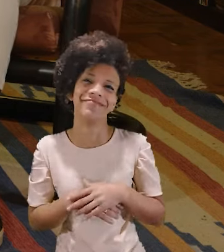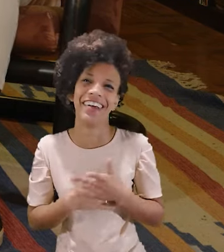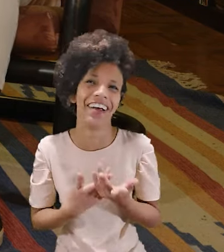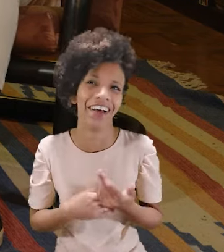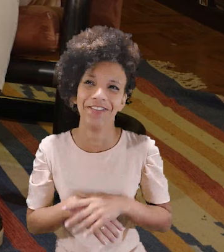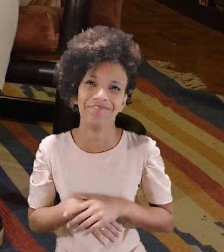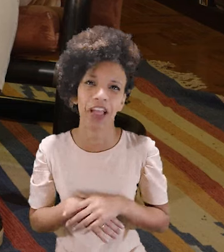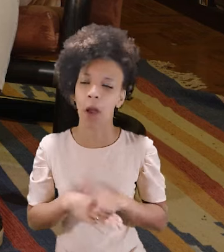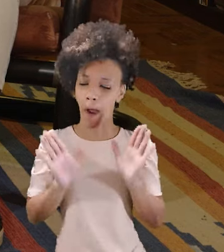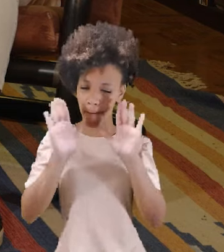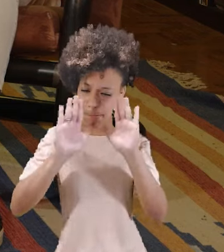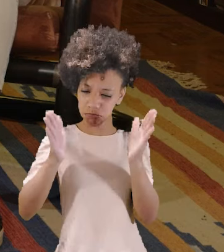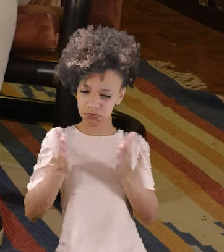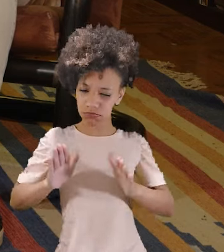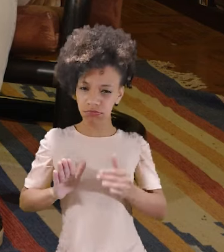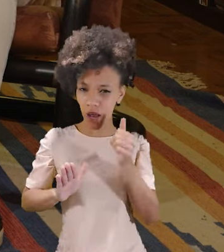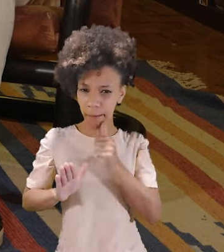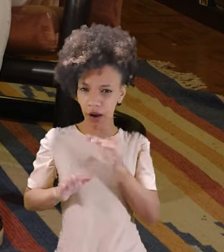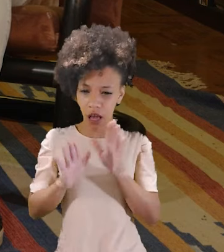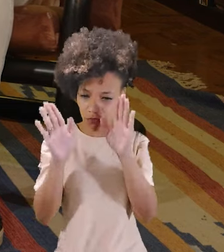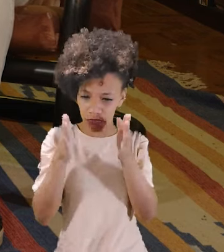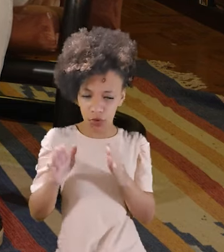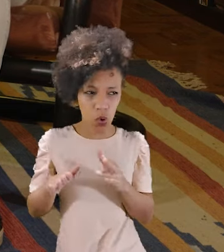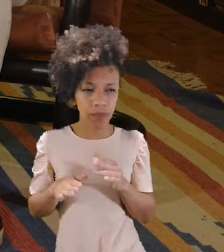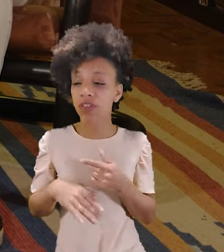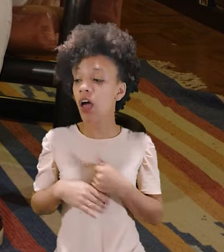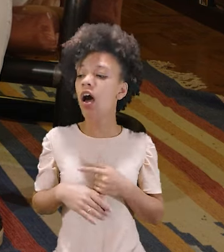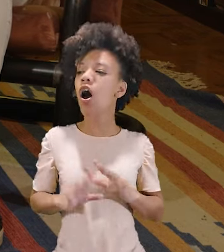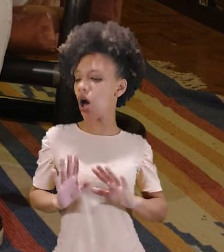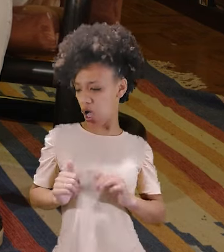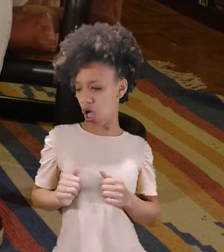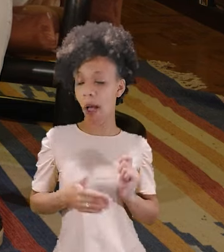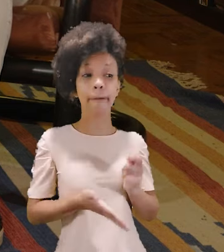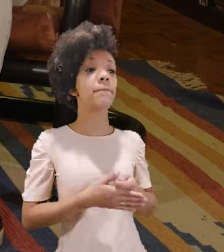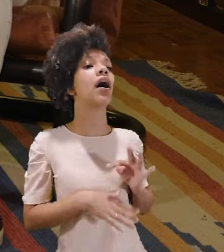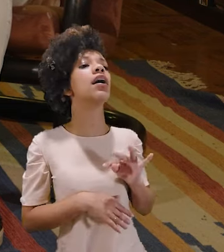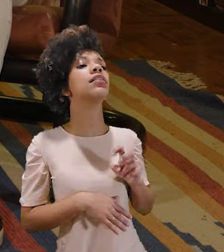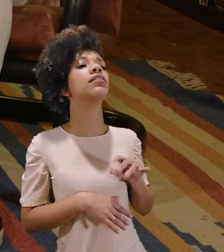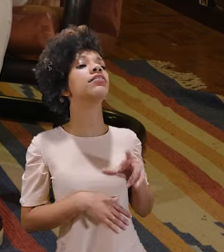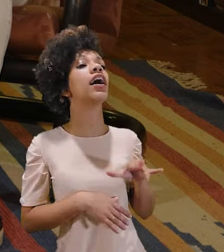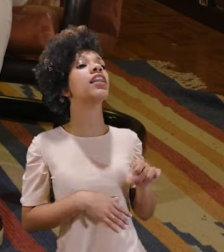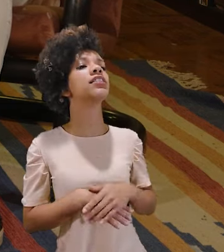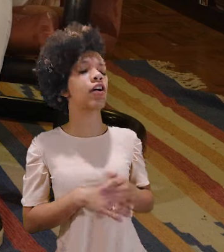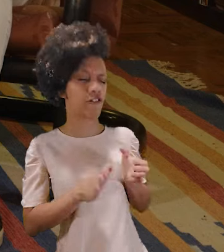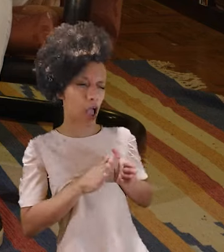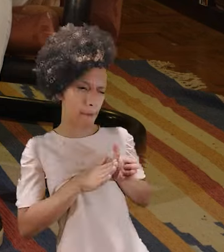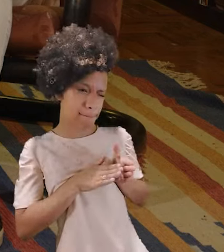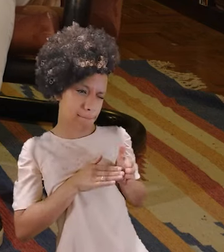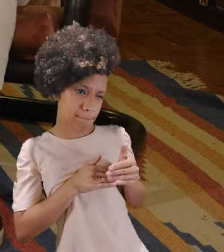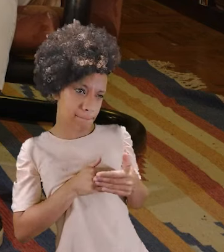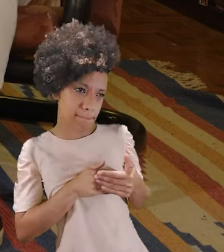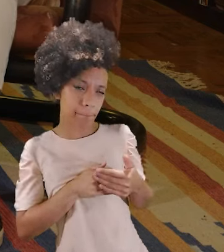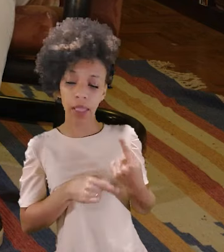uma corpo e ele ficou por avó você vai ver como eu mando aqui ó ó tá varejo vai ali